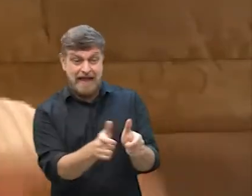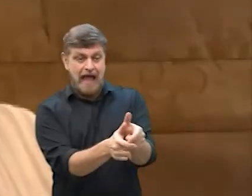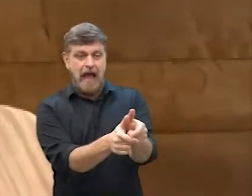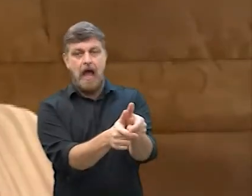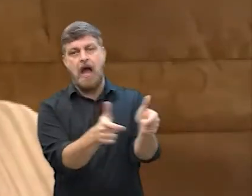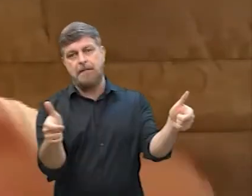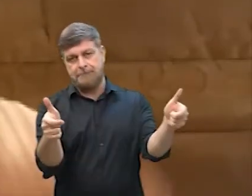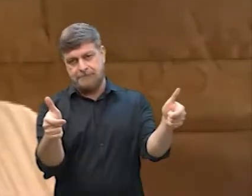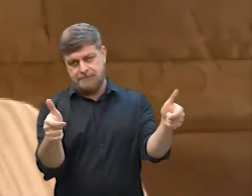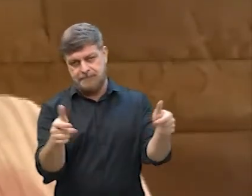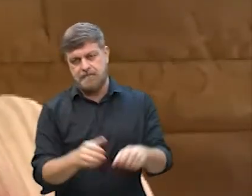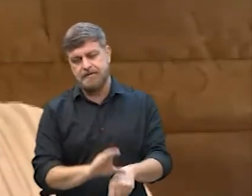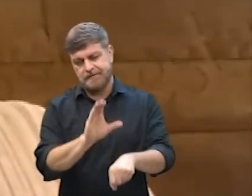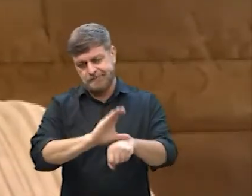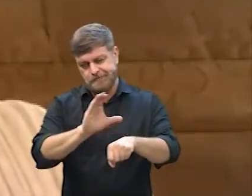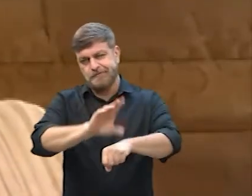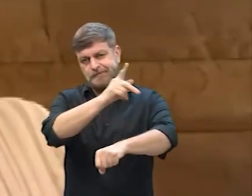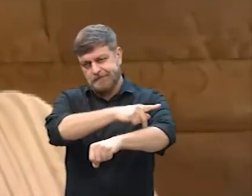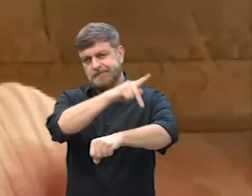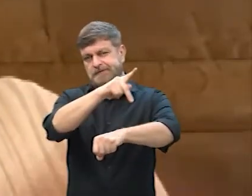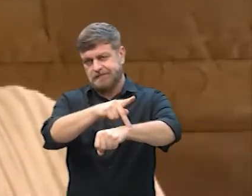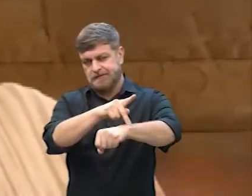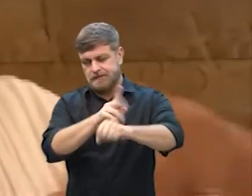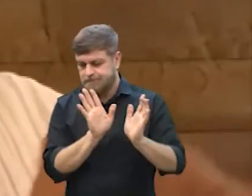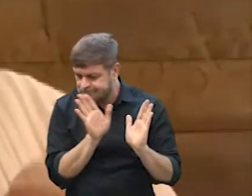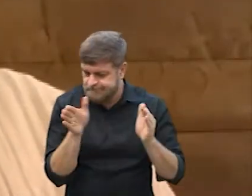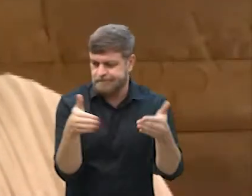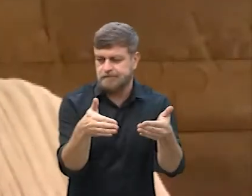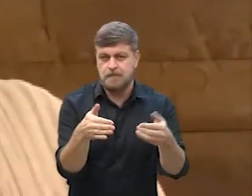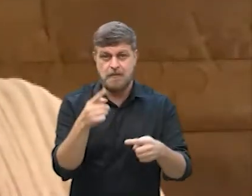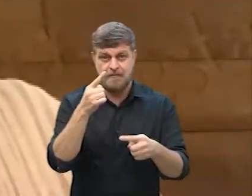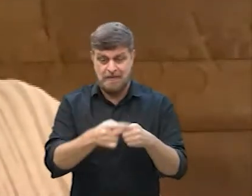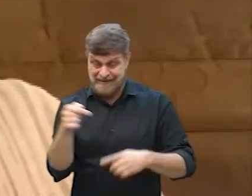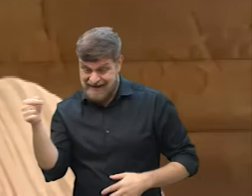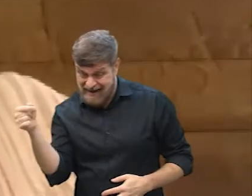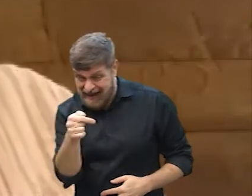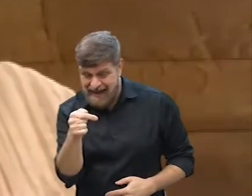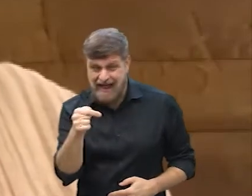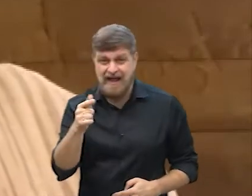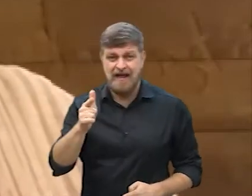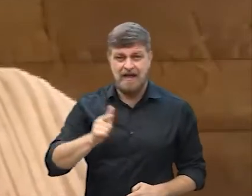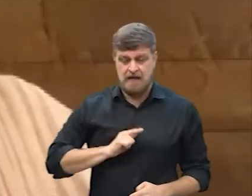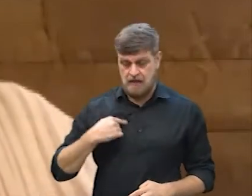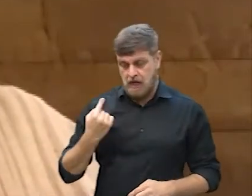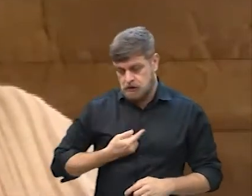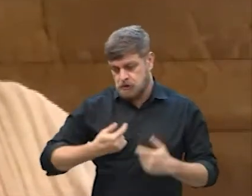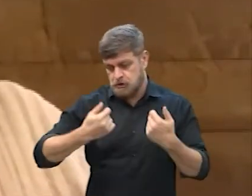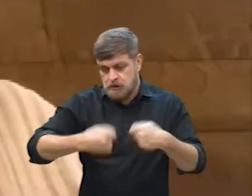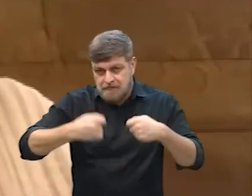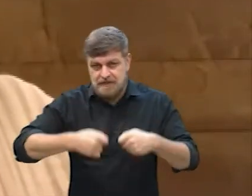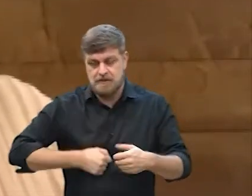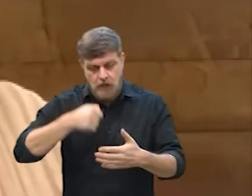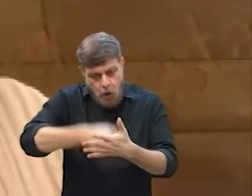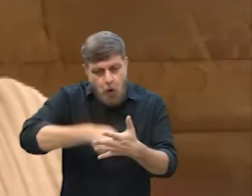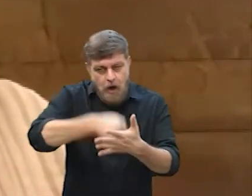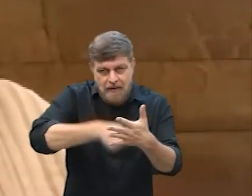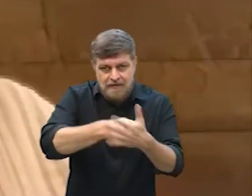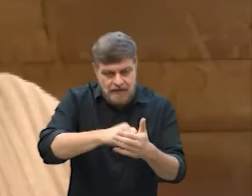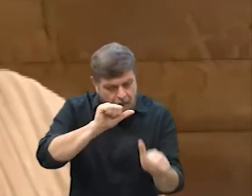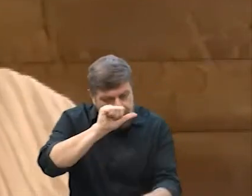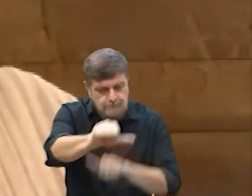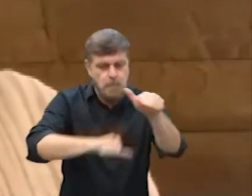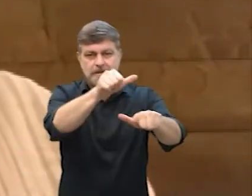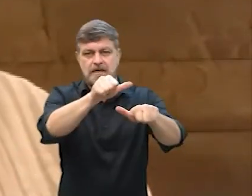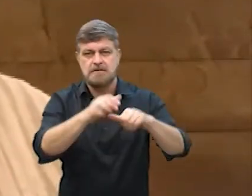grande maioria, a grande realidade. Porque é nessa grande realidade que nós precisamos exigir as